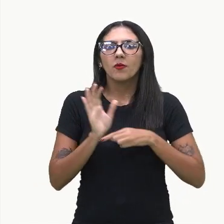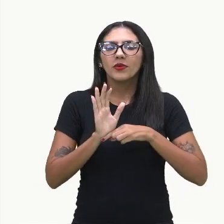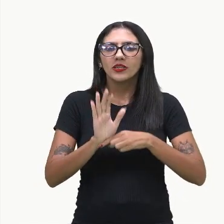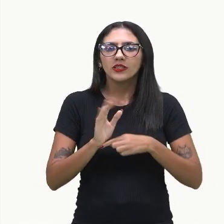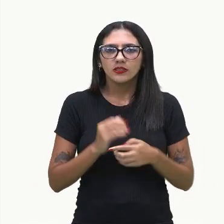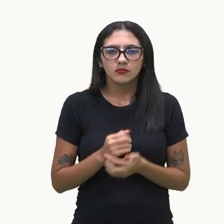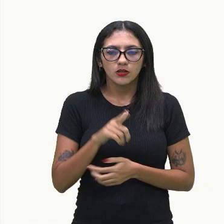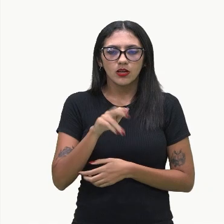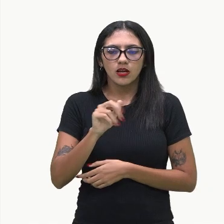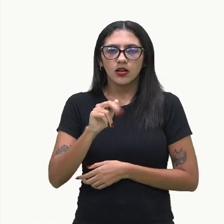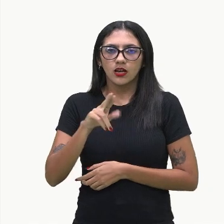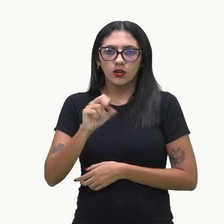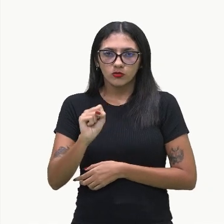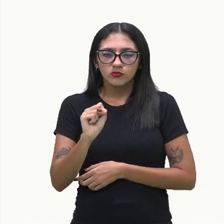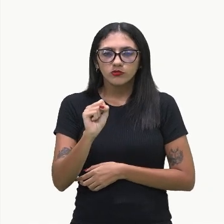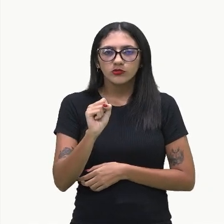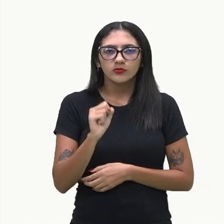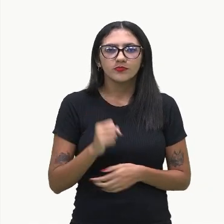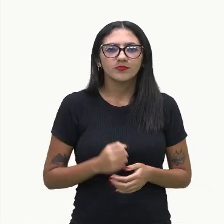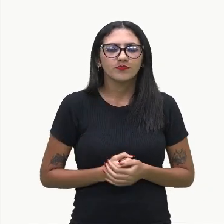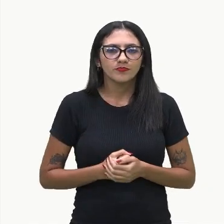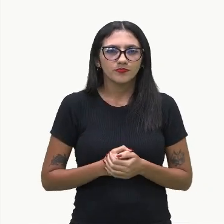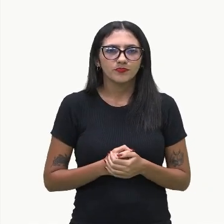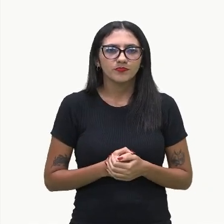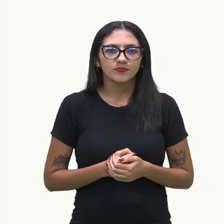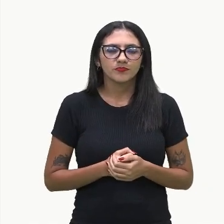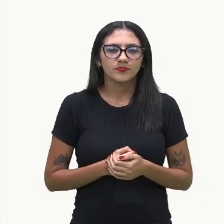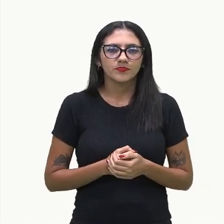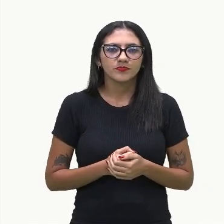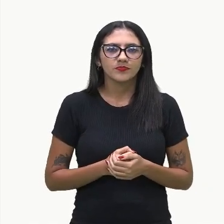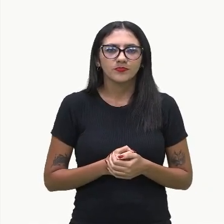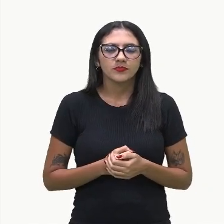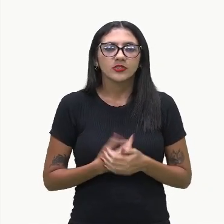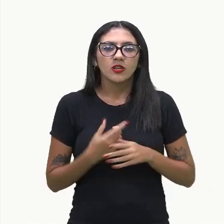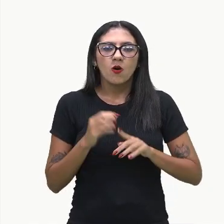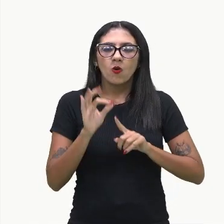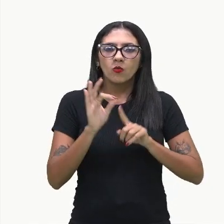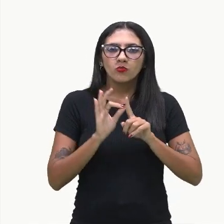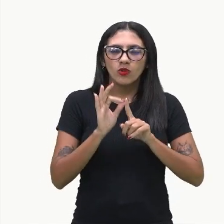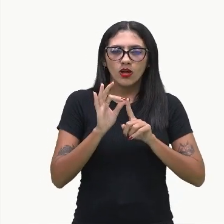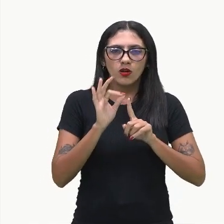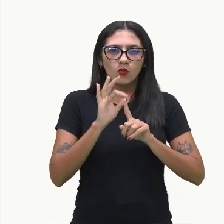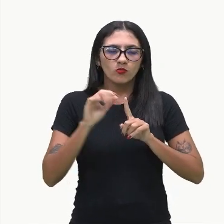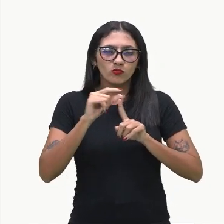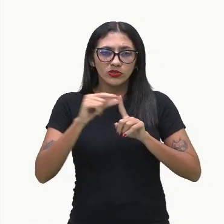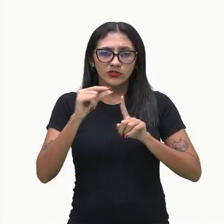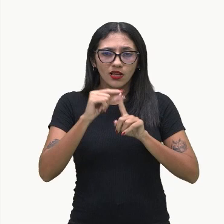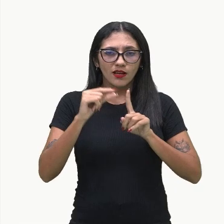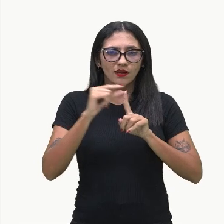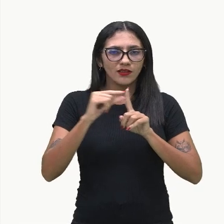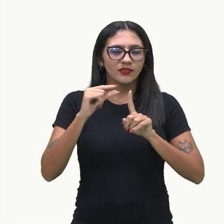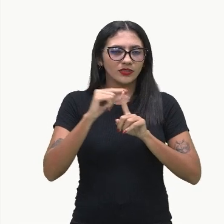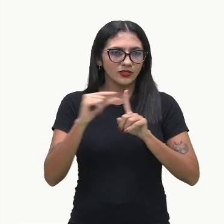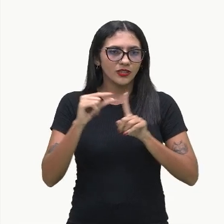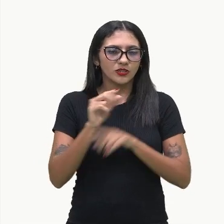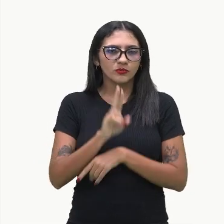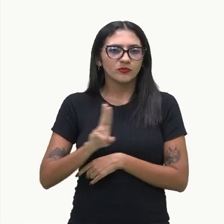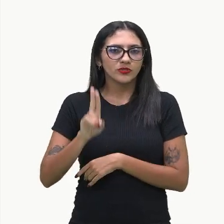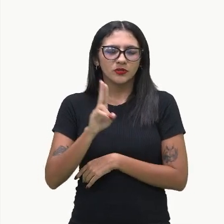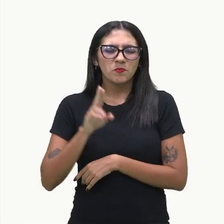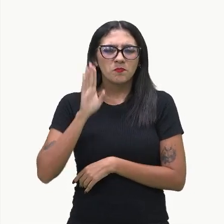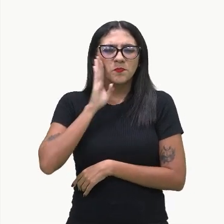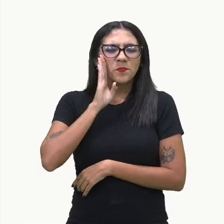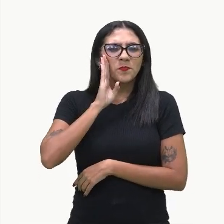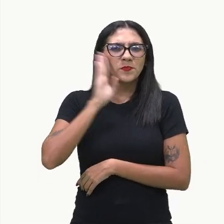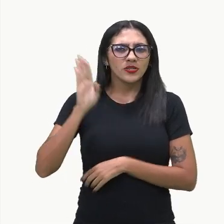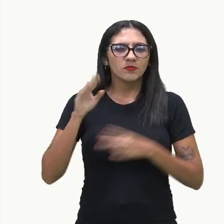graus, tudo bem? Em grau. Então, a unidade de medida mais usada aí